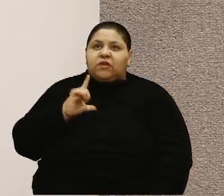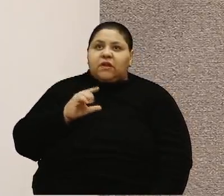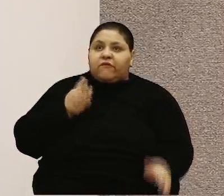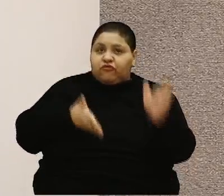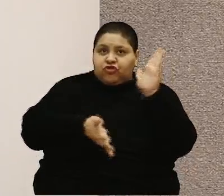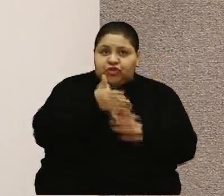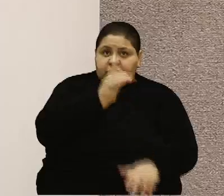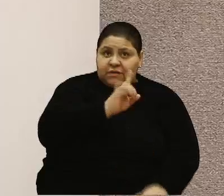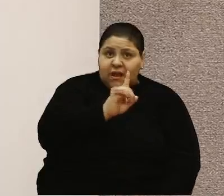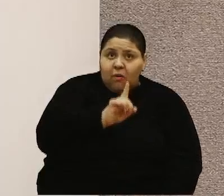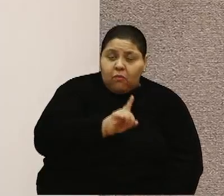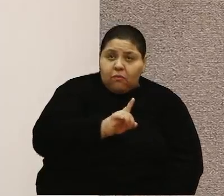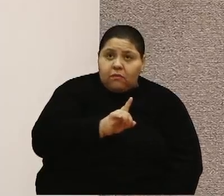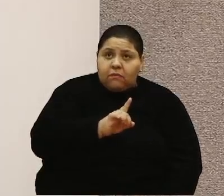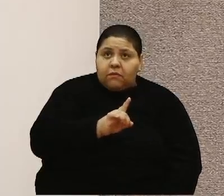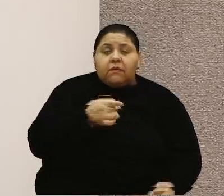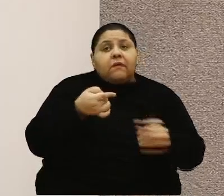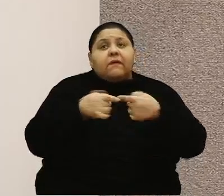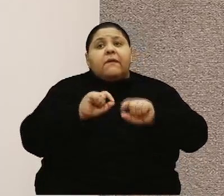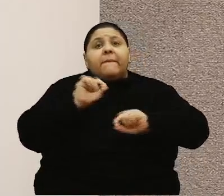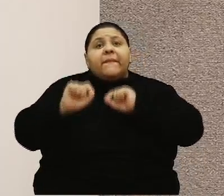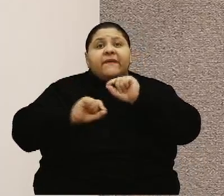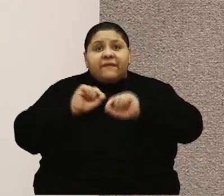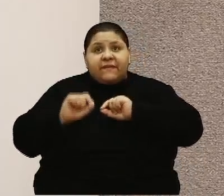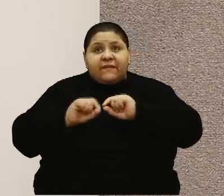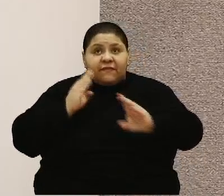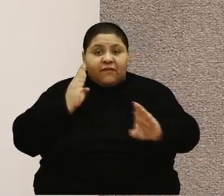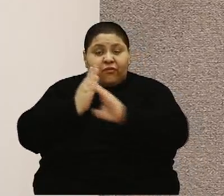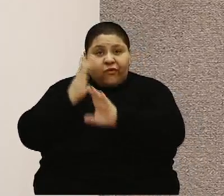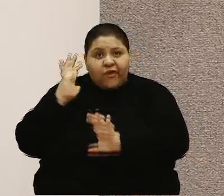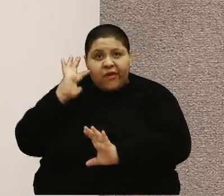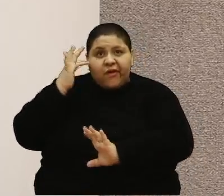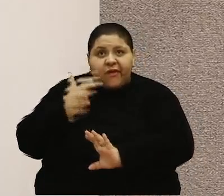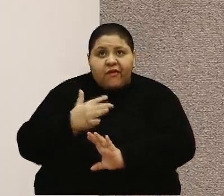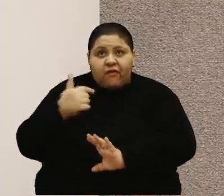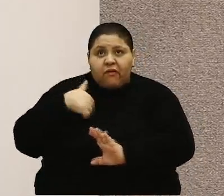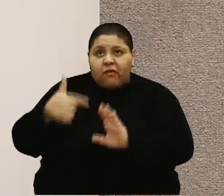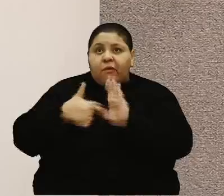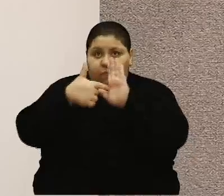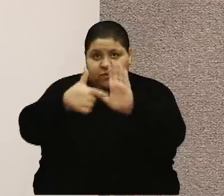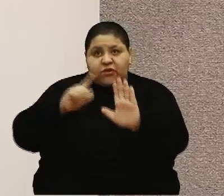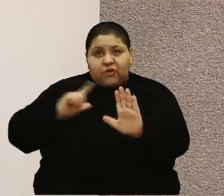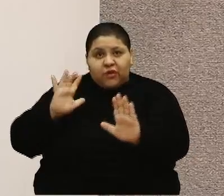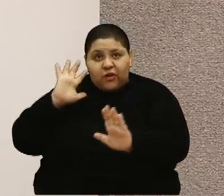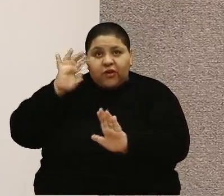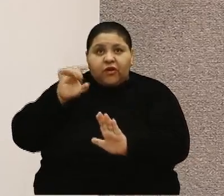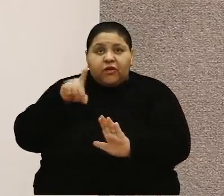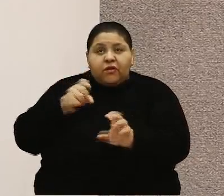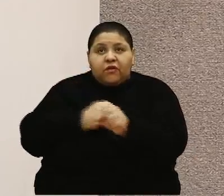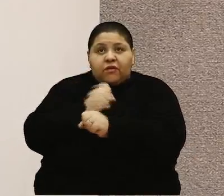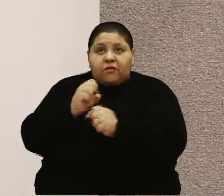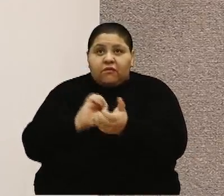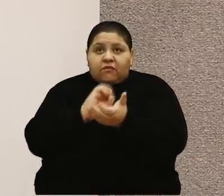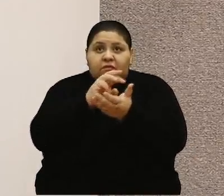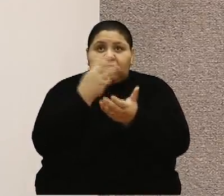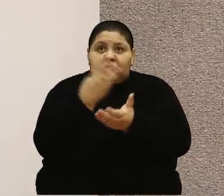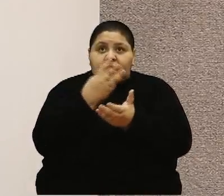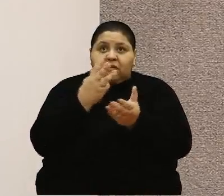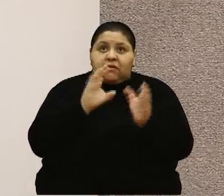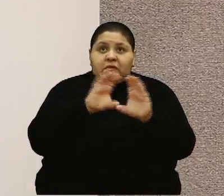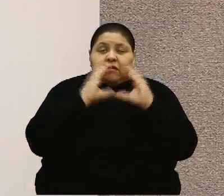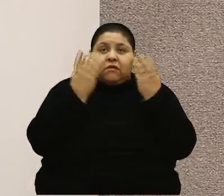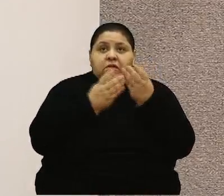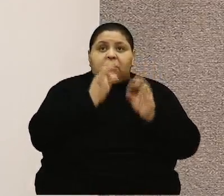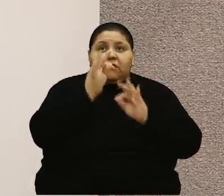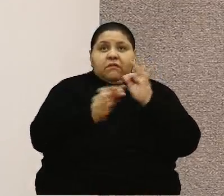não tem só gente foragida. Mas quem quer encontrar solução, eu apresento, tem solução. Só esse ano eu já encaminhei 3 para a comunidade terapêutica, que a família